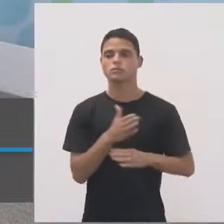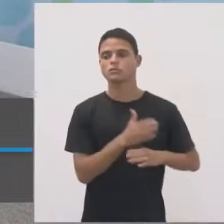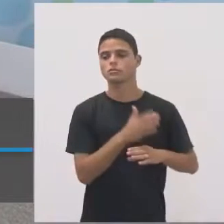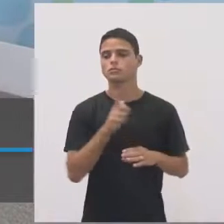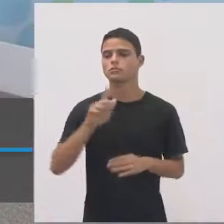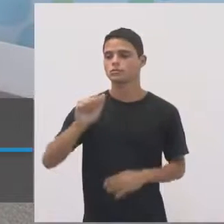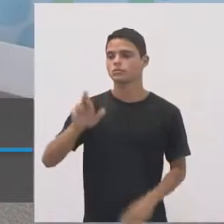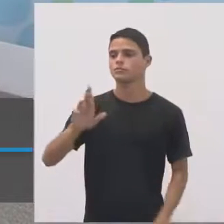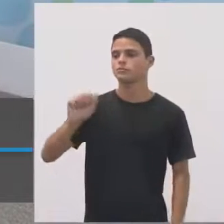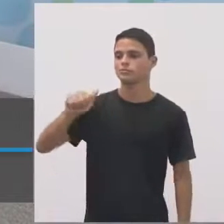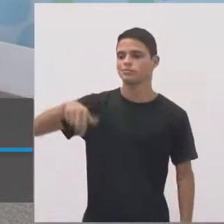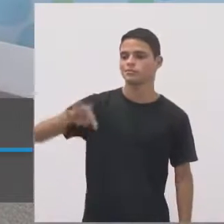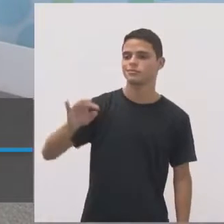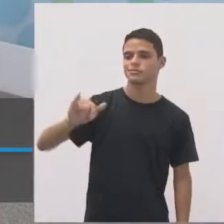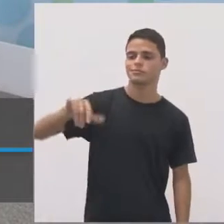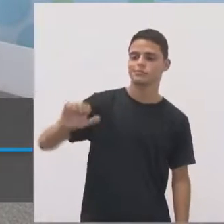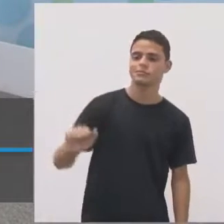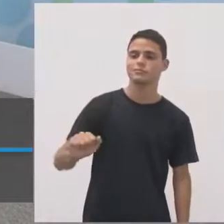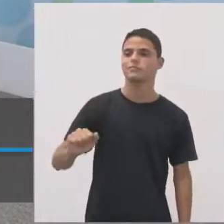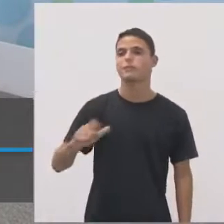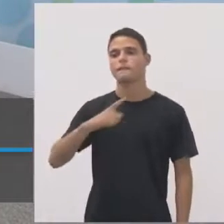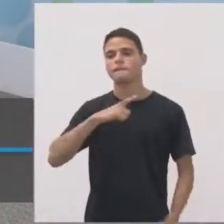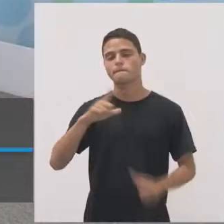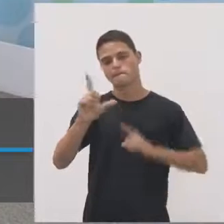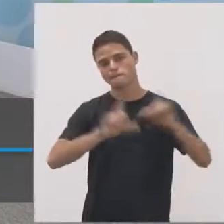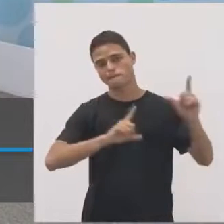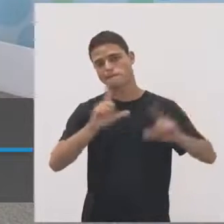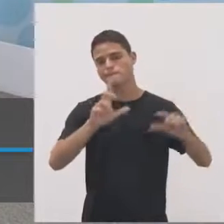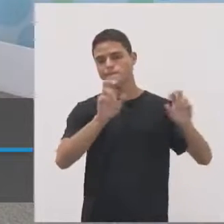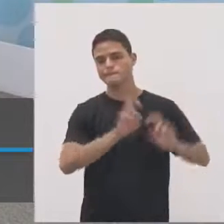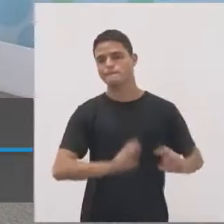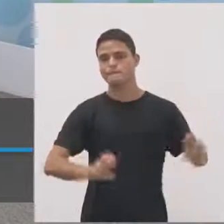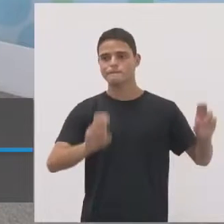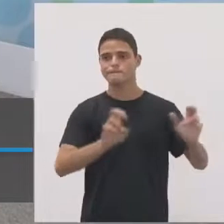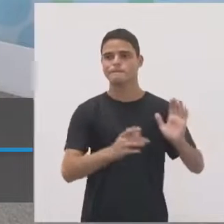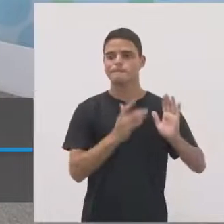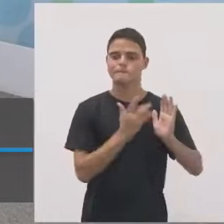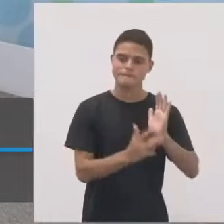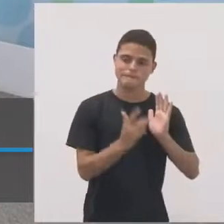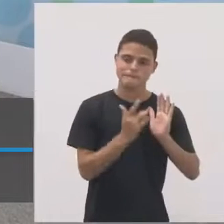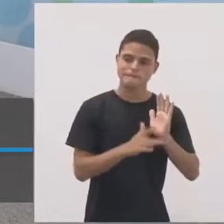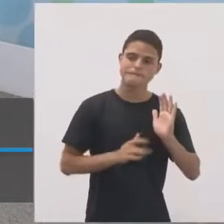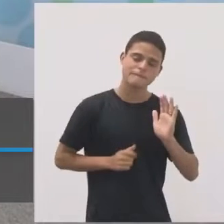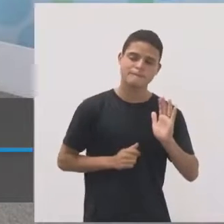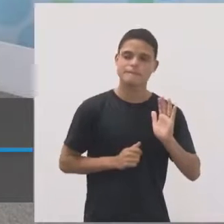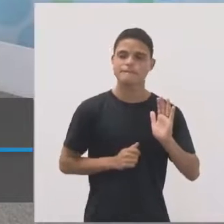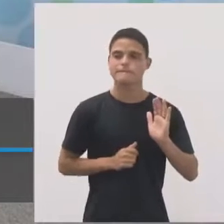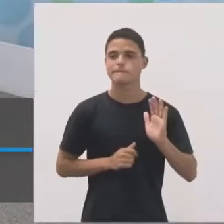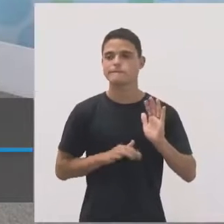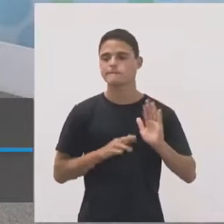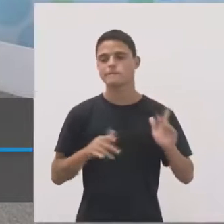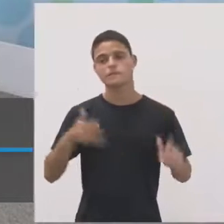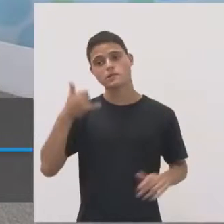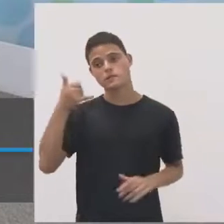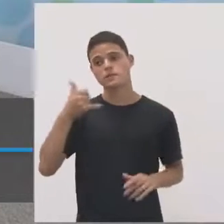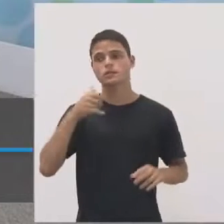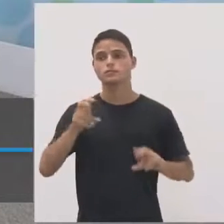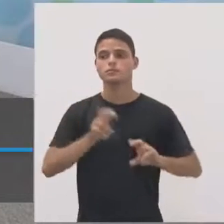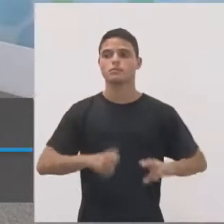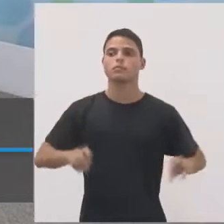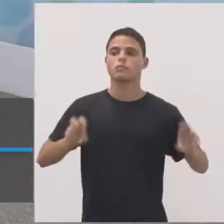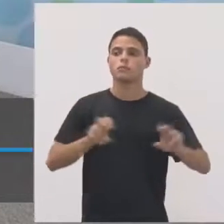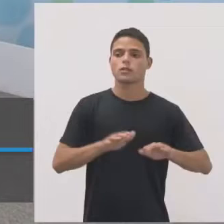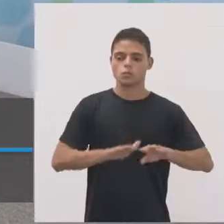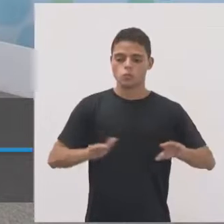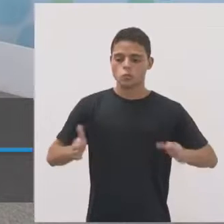bom? De todos os equipamentos, das televisões, dos notebooks, dos tablets, até dos computadores de mesa, tá